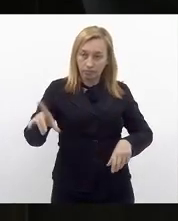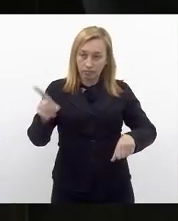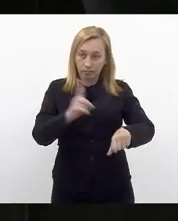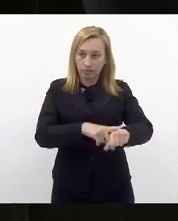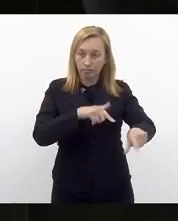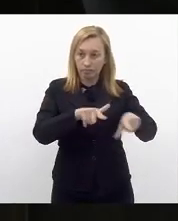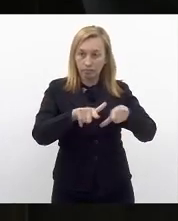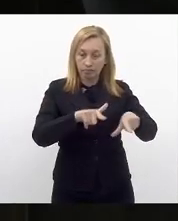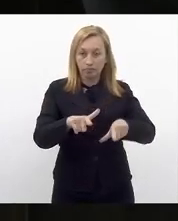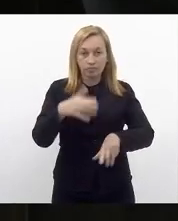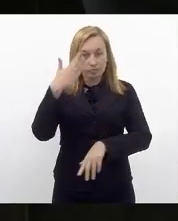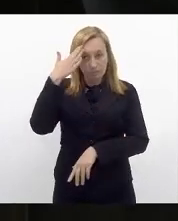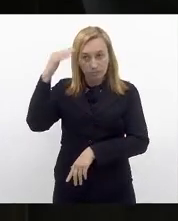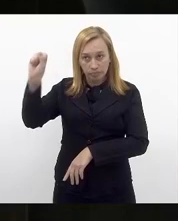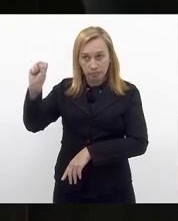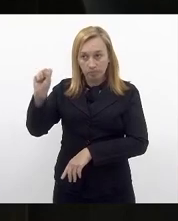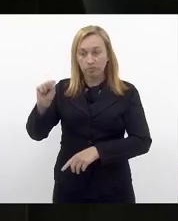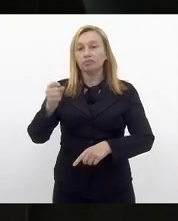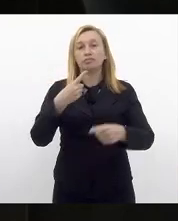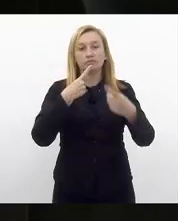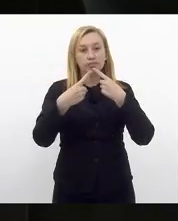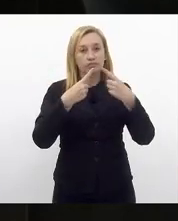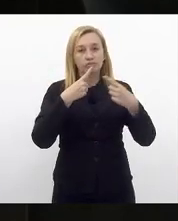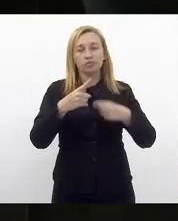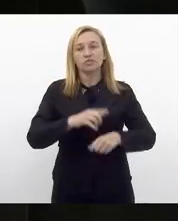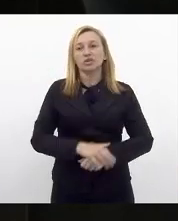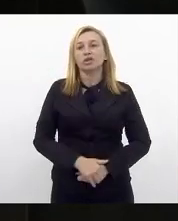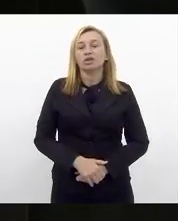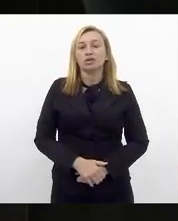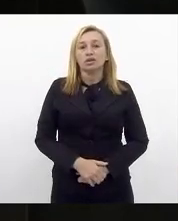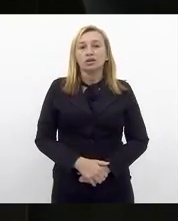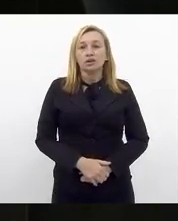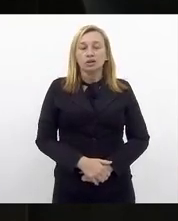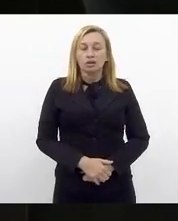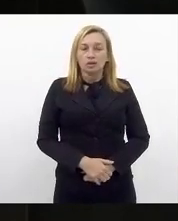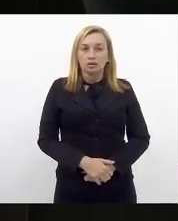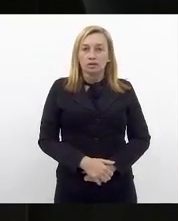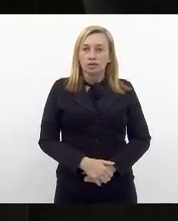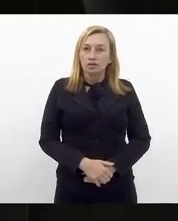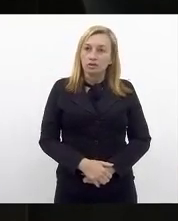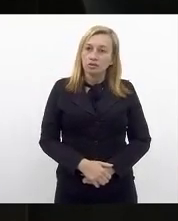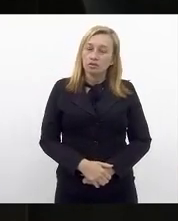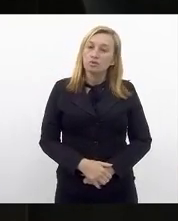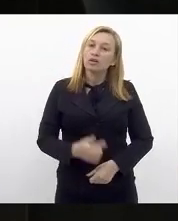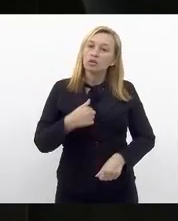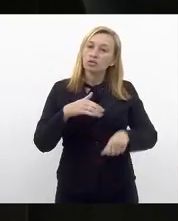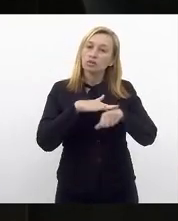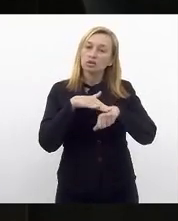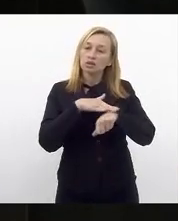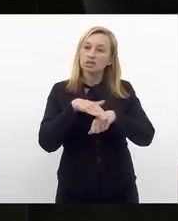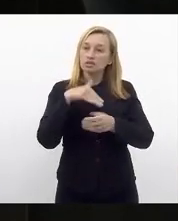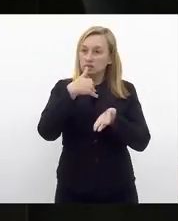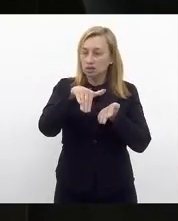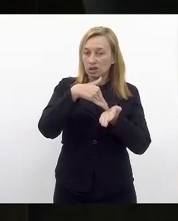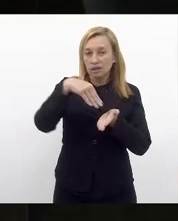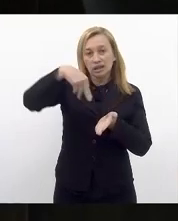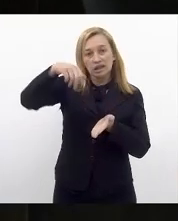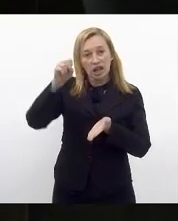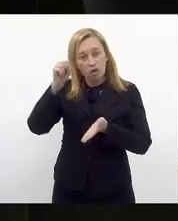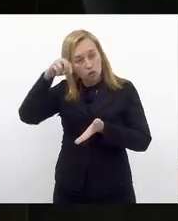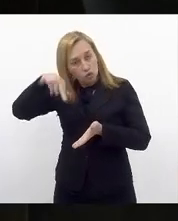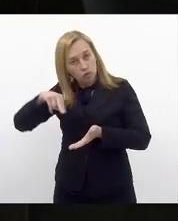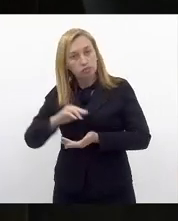sabedoria nesse debate eu considero conversado aqui com o secretário